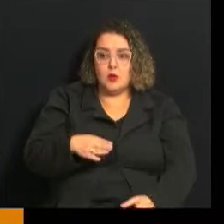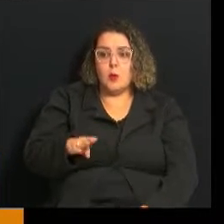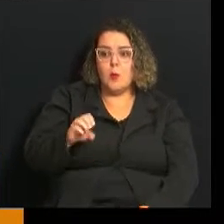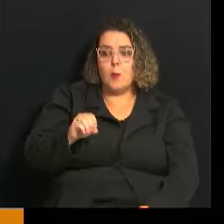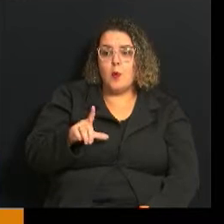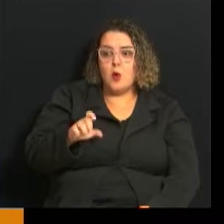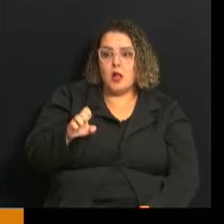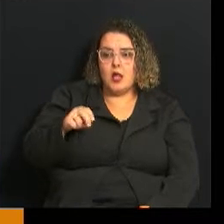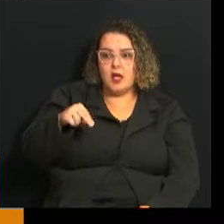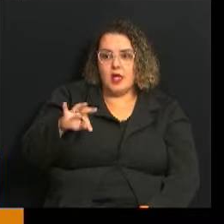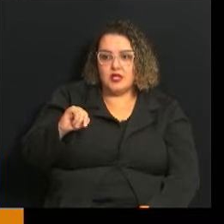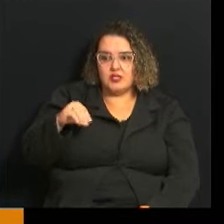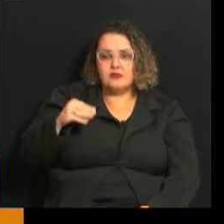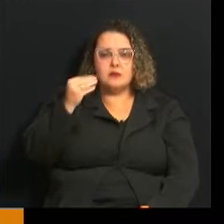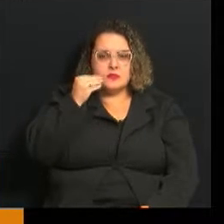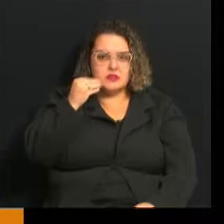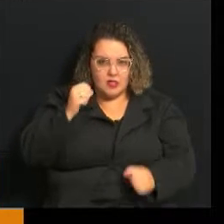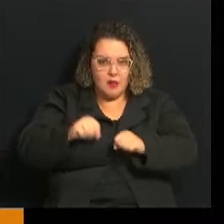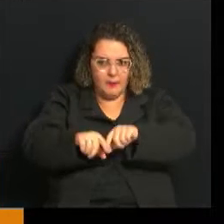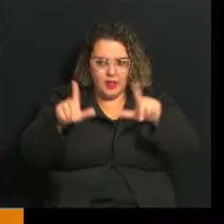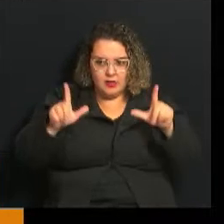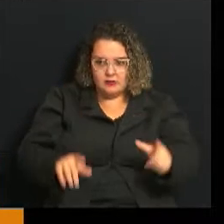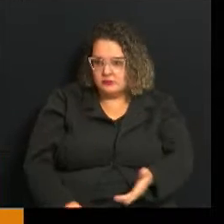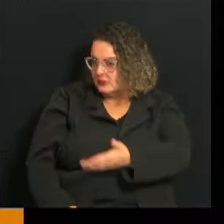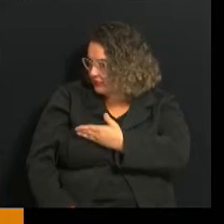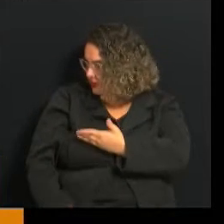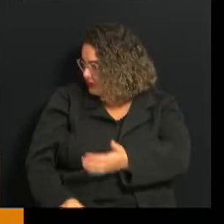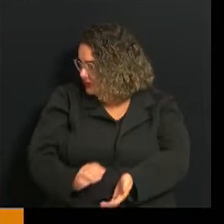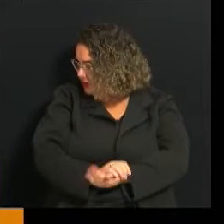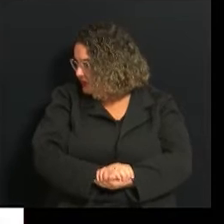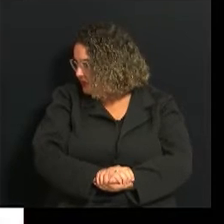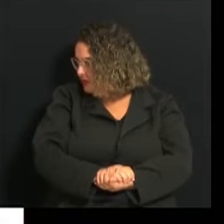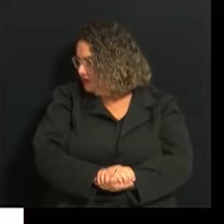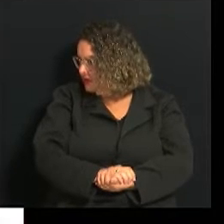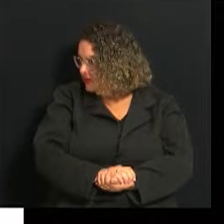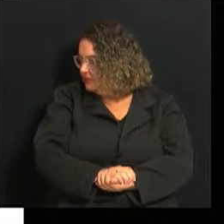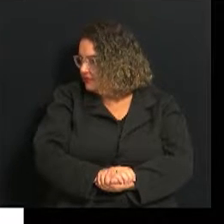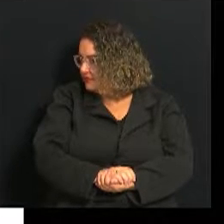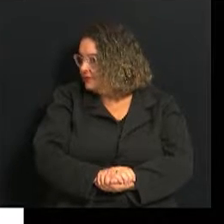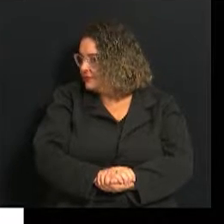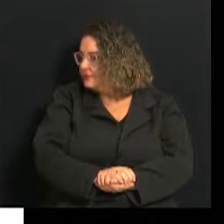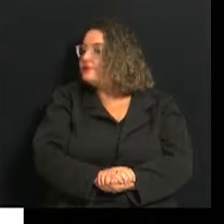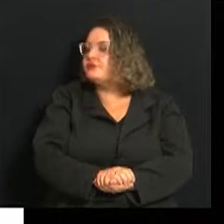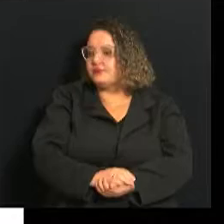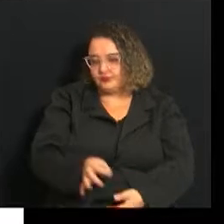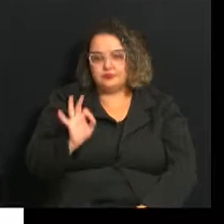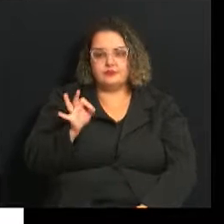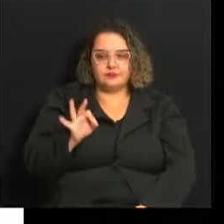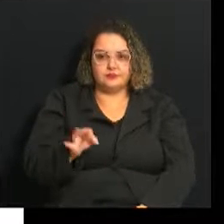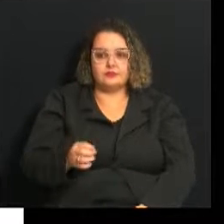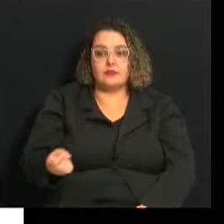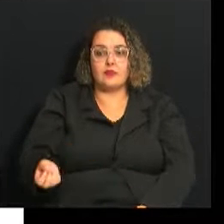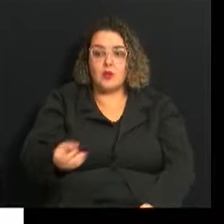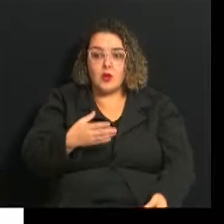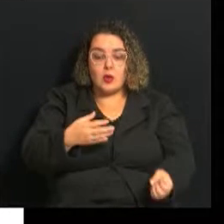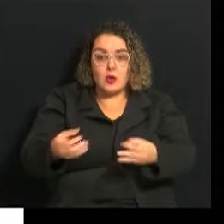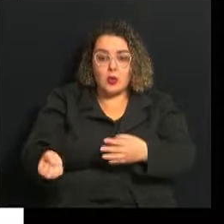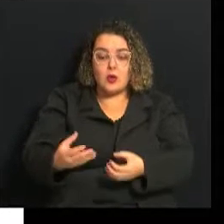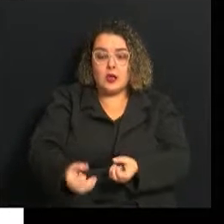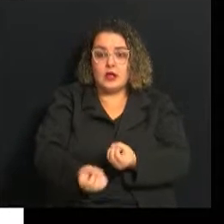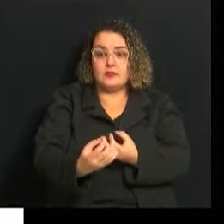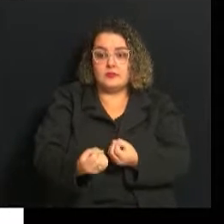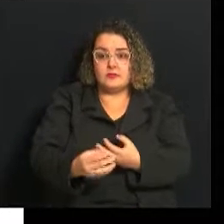Vamos tentar abrir para ver se a gente consegue atualizar de acordo com aquele boletim que é